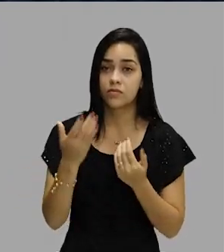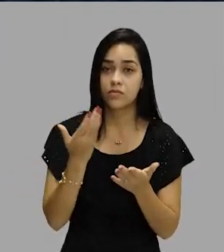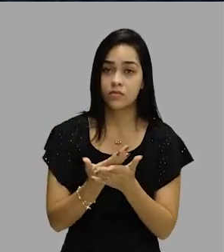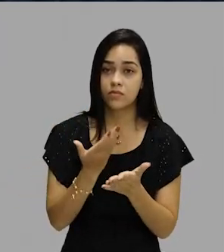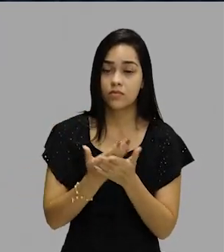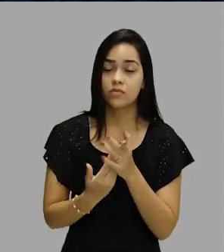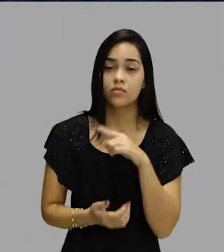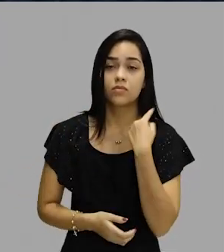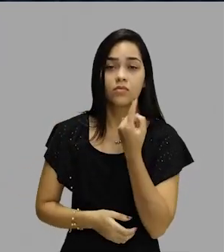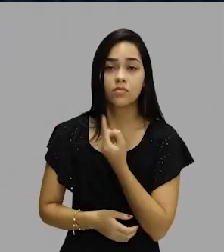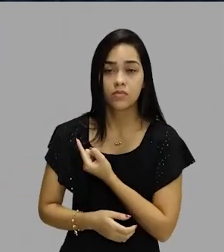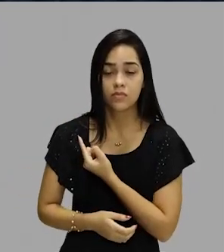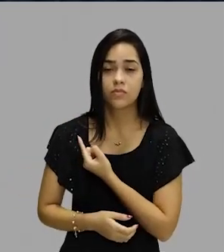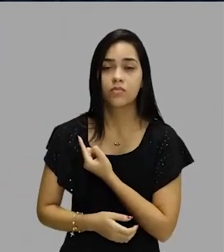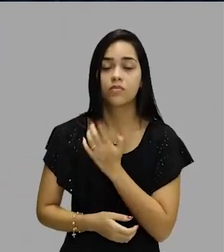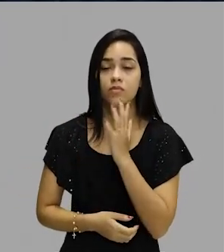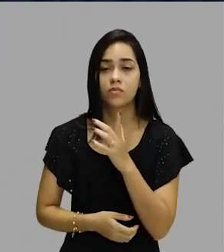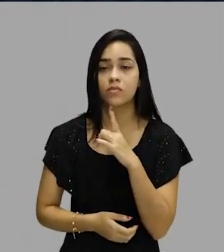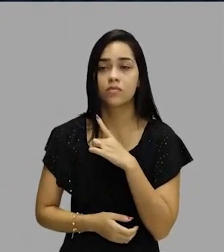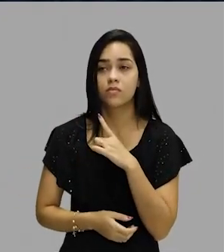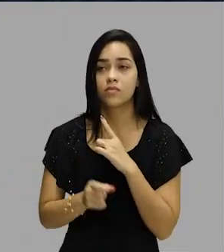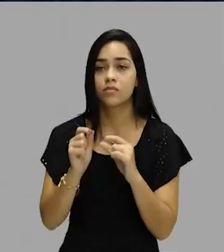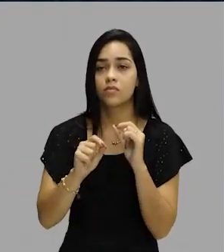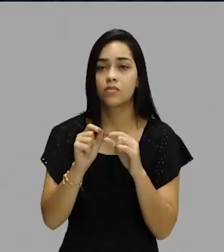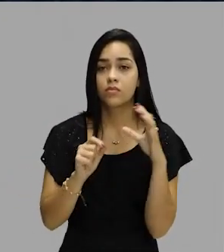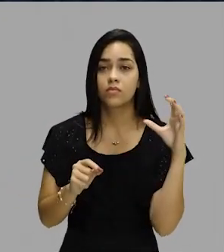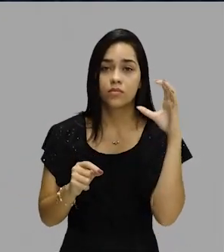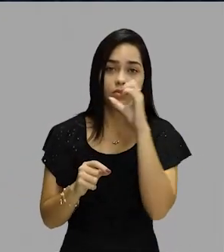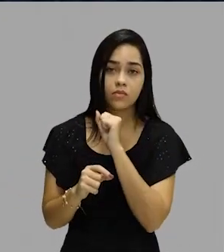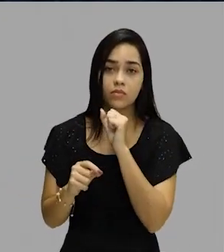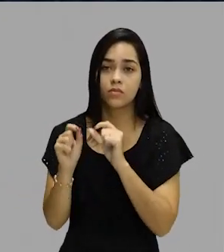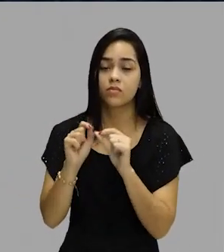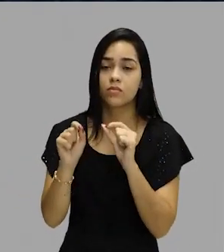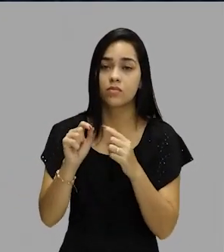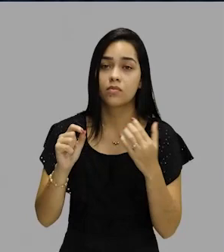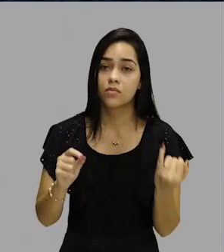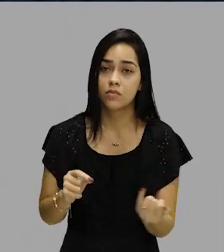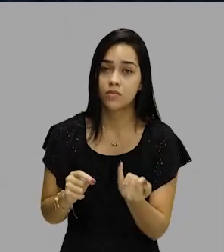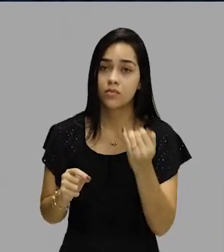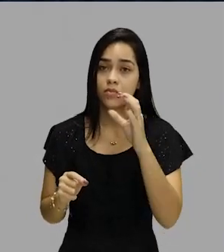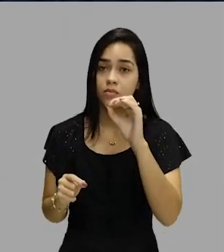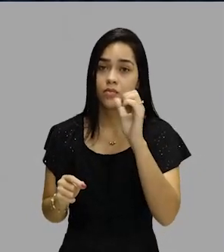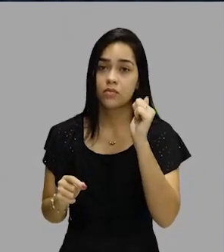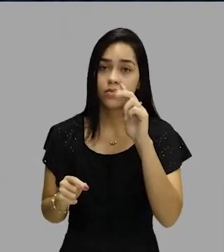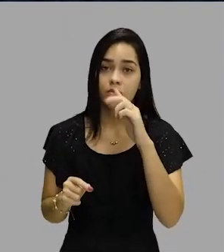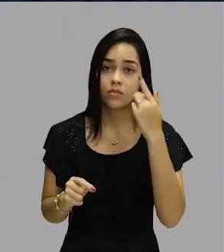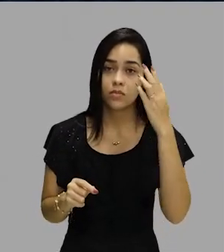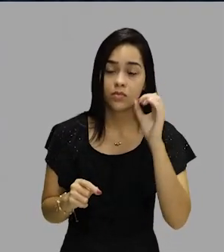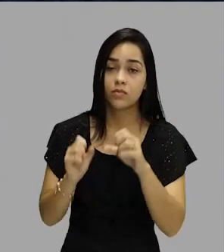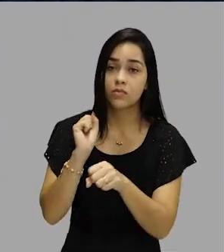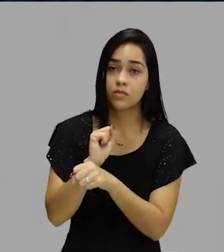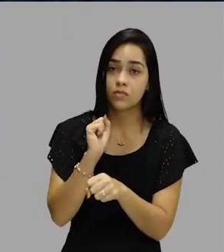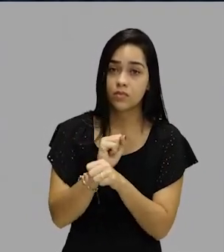né? Nós fizemos aqui um breve apanhado sobre a importância da coagulação.